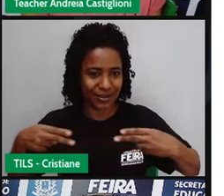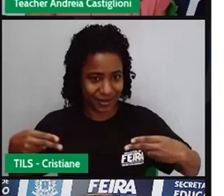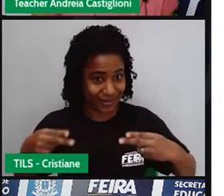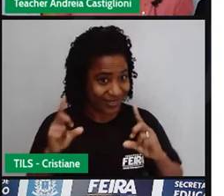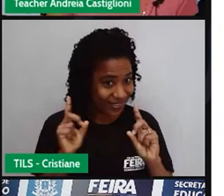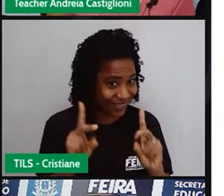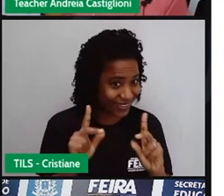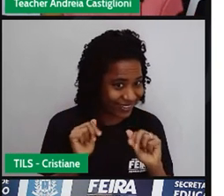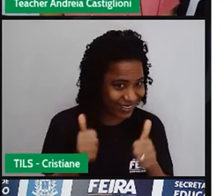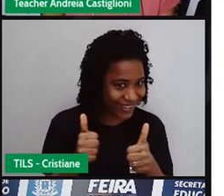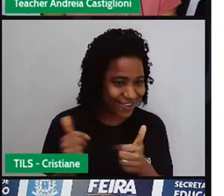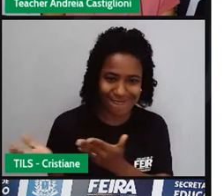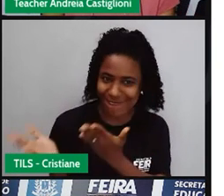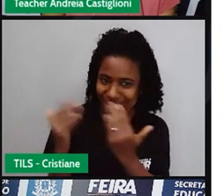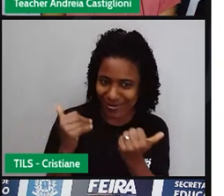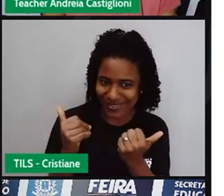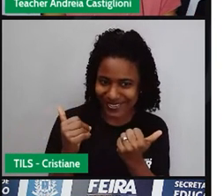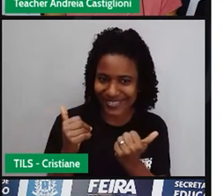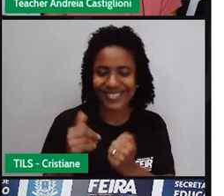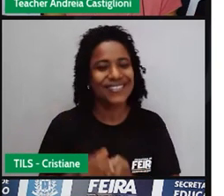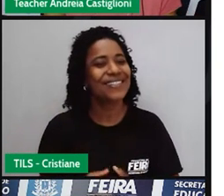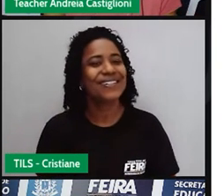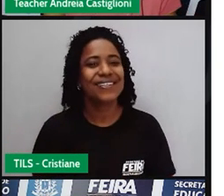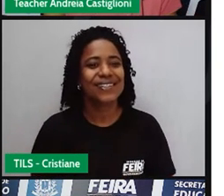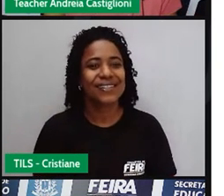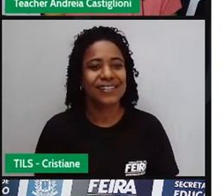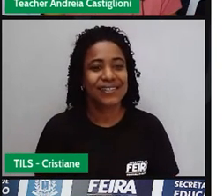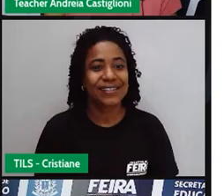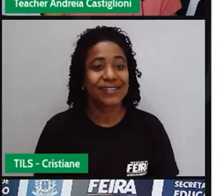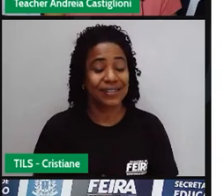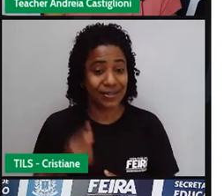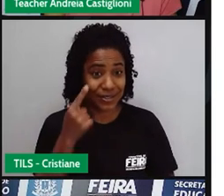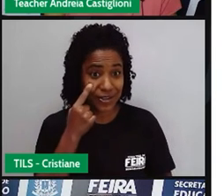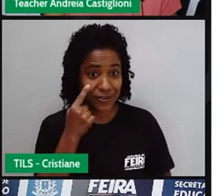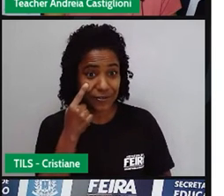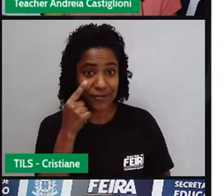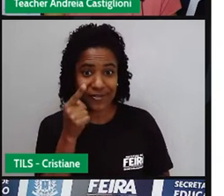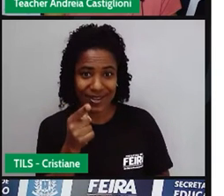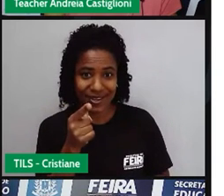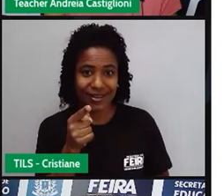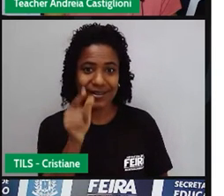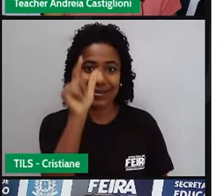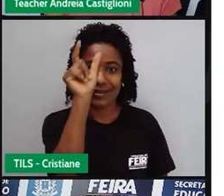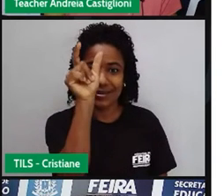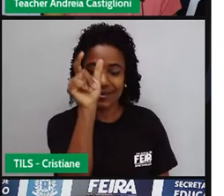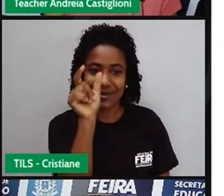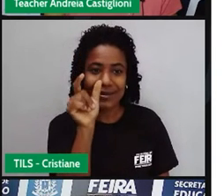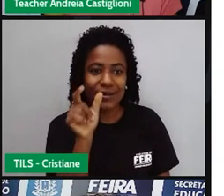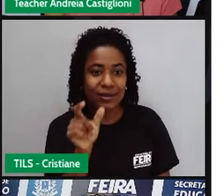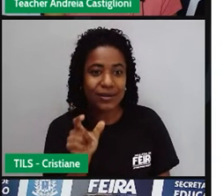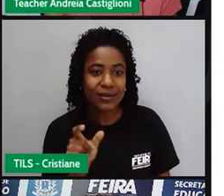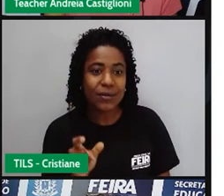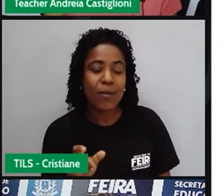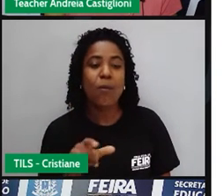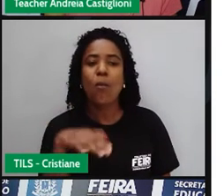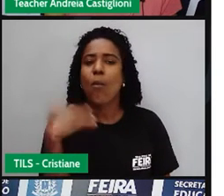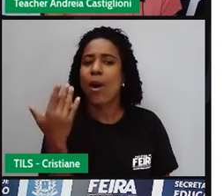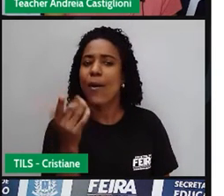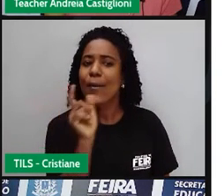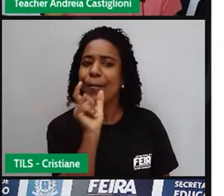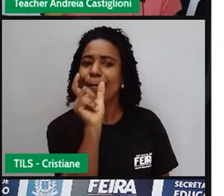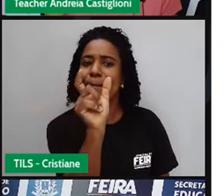Ok o Excel Então você deve ter cara aqui na palavra que você quer